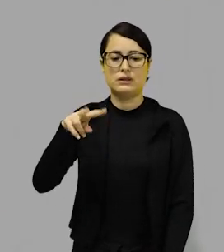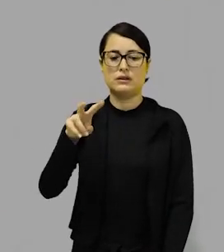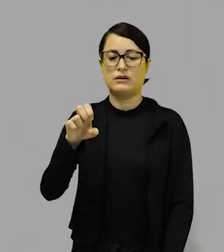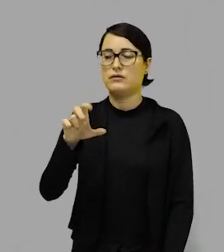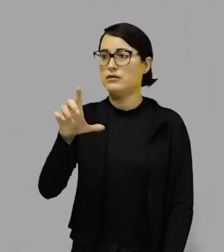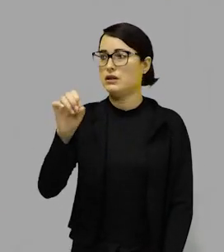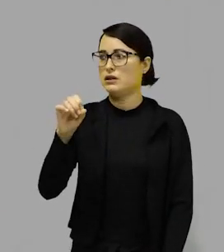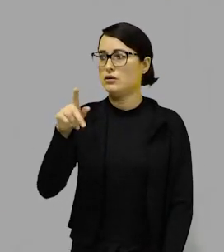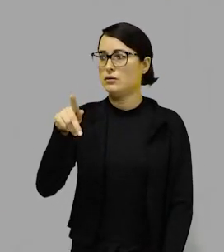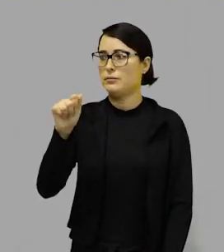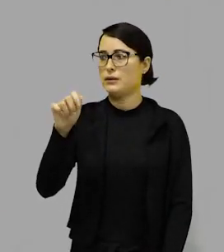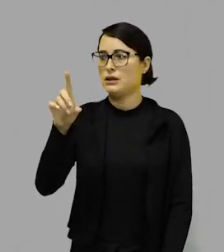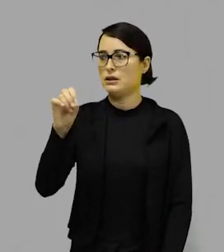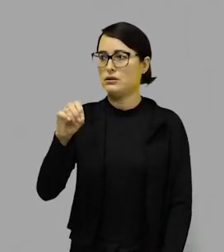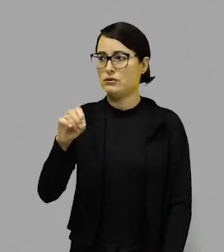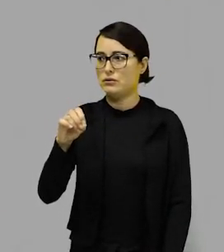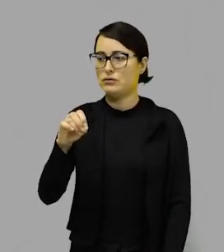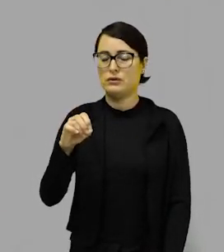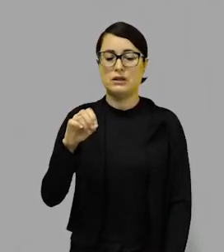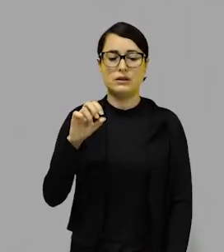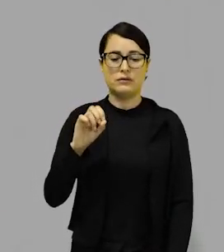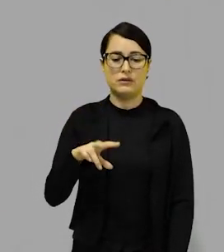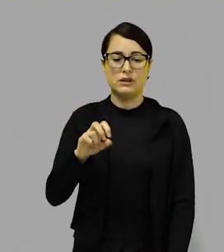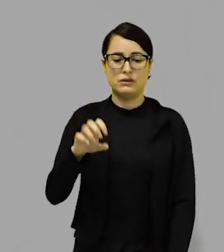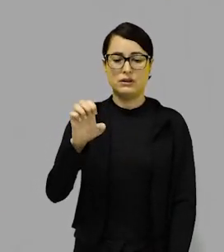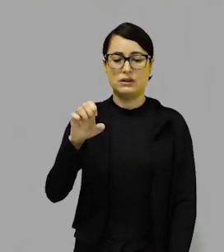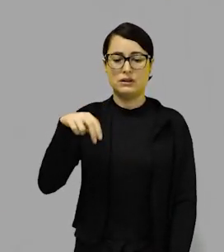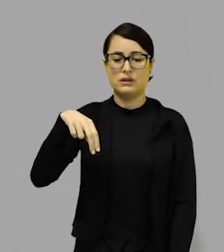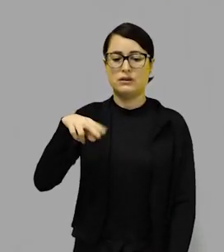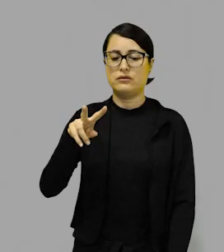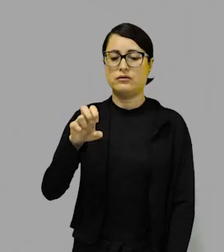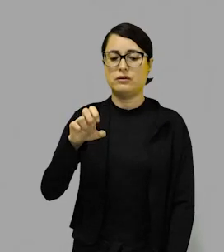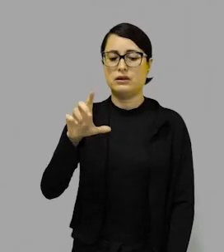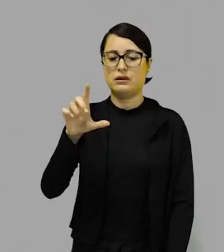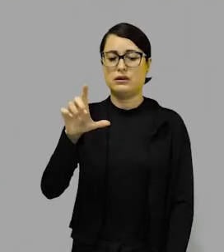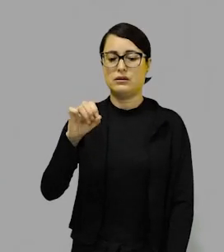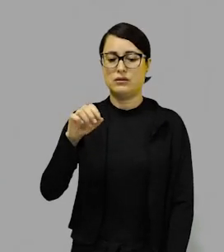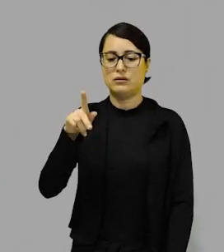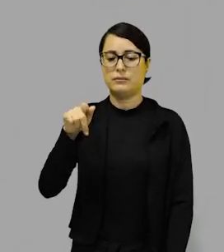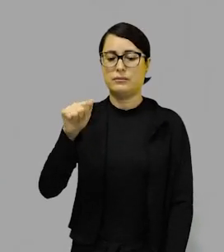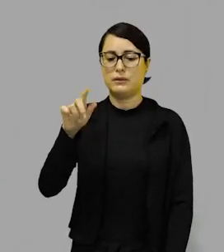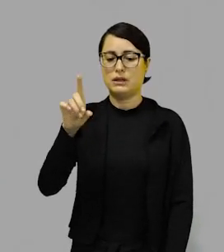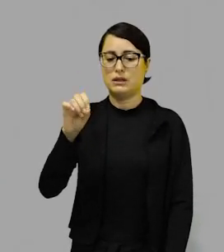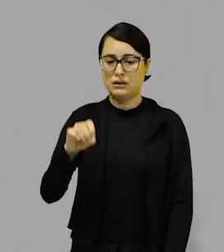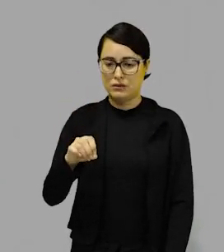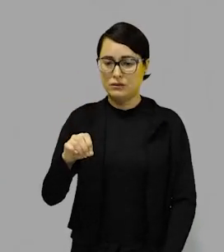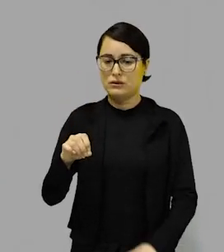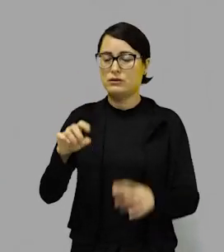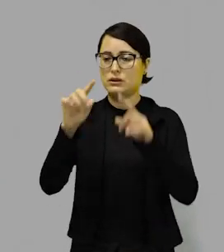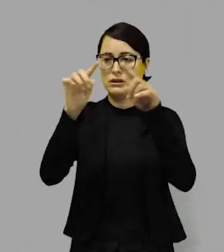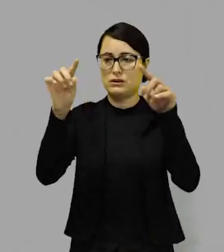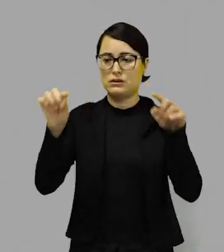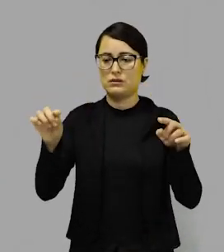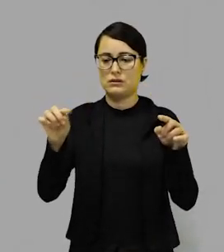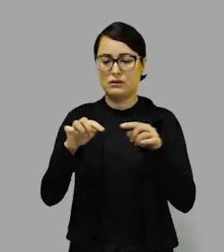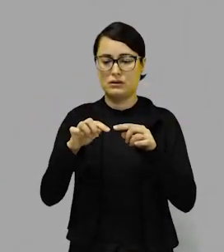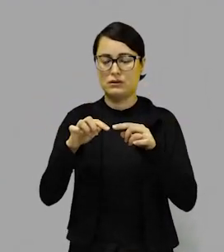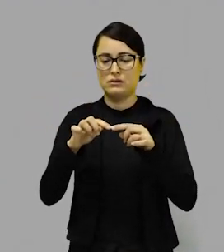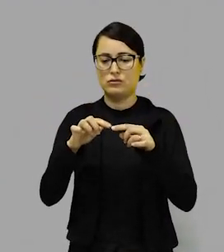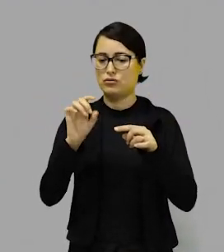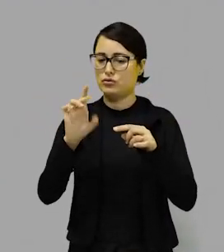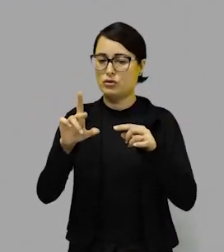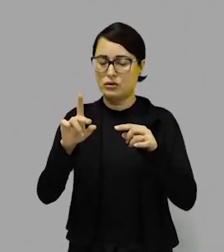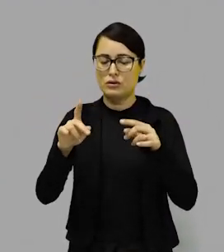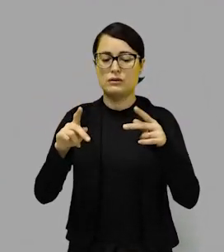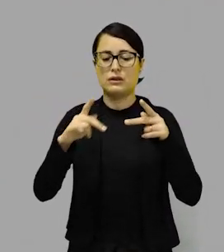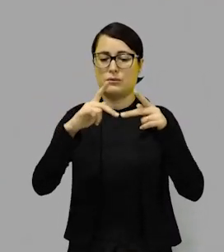vírus envelopados. Vírus não envelopados só possui aqui a cápsula proteica, que é o